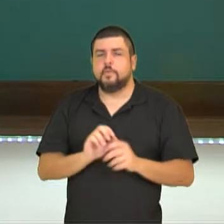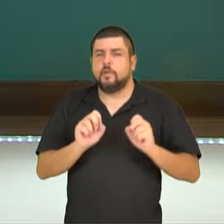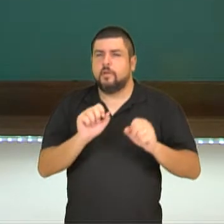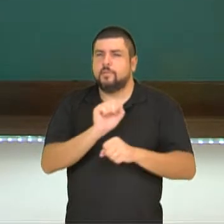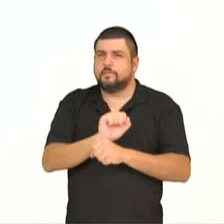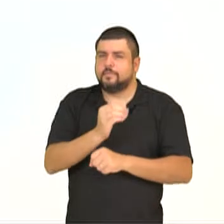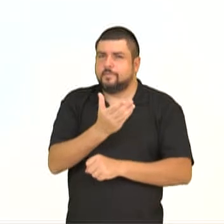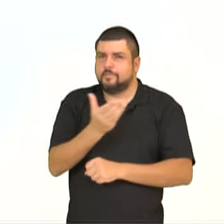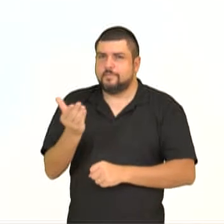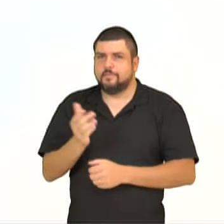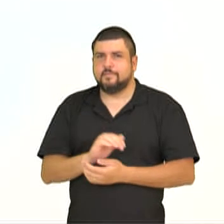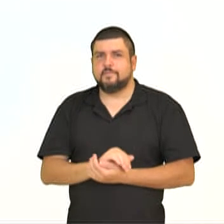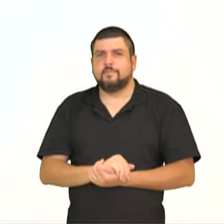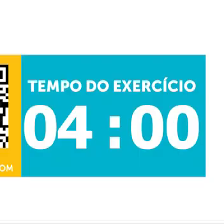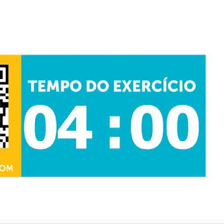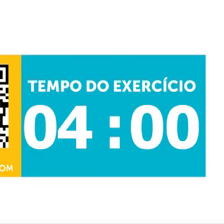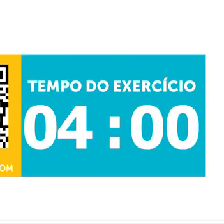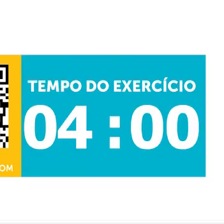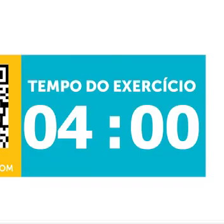Espero vocês!